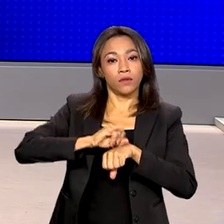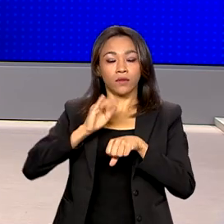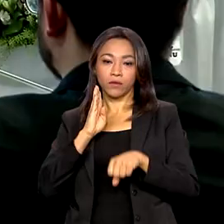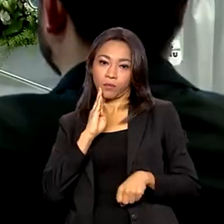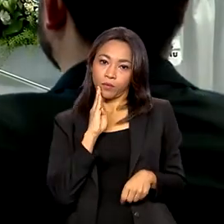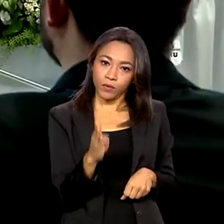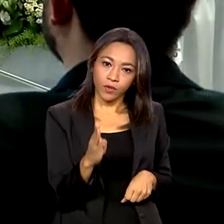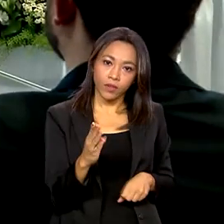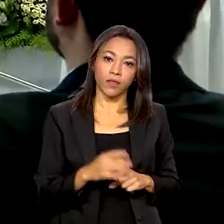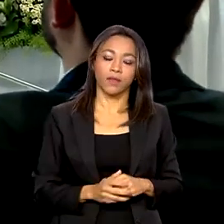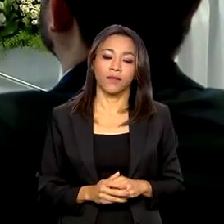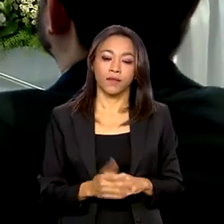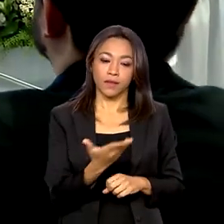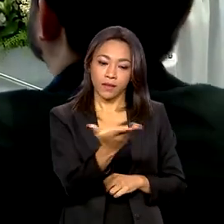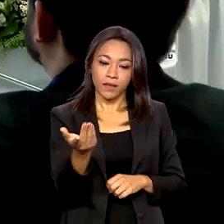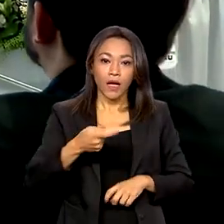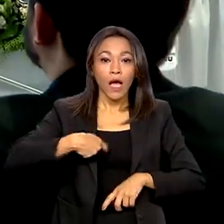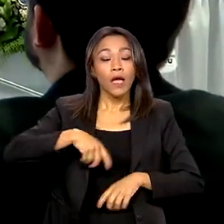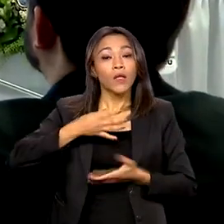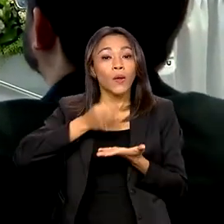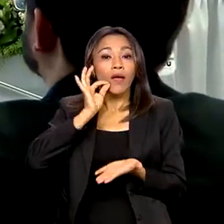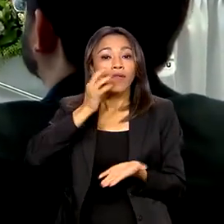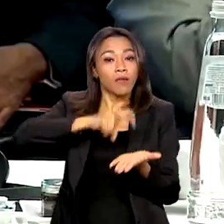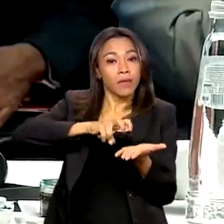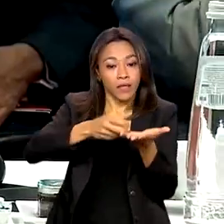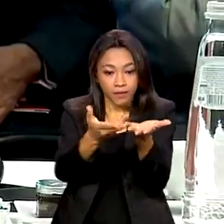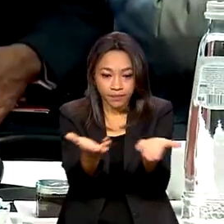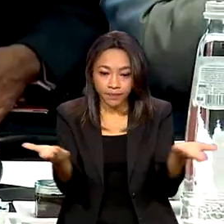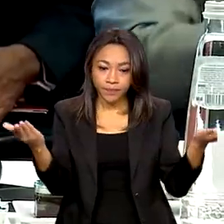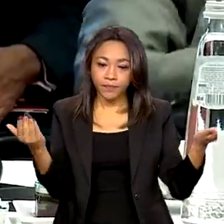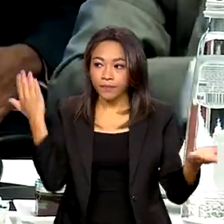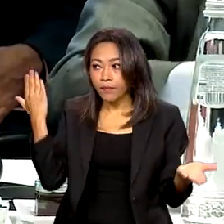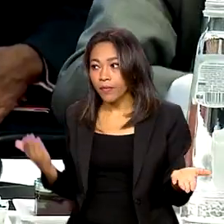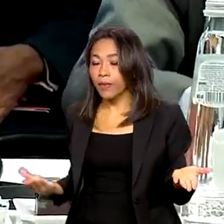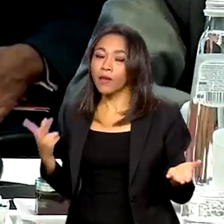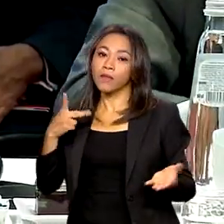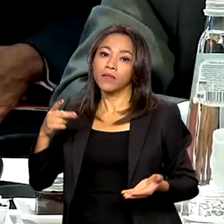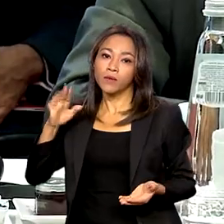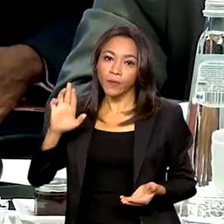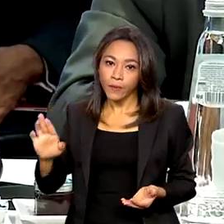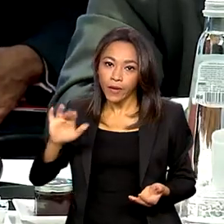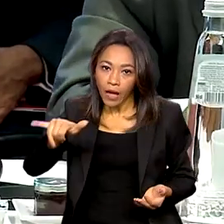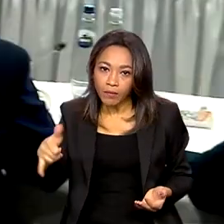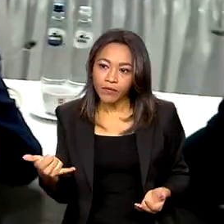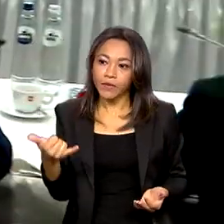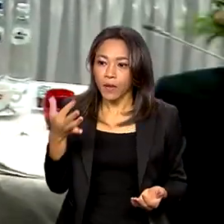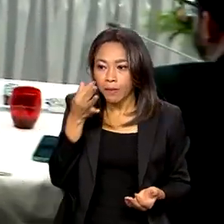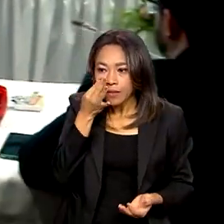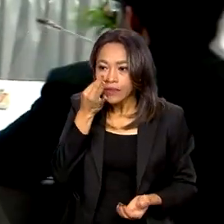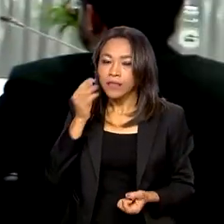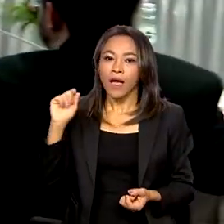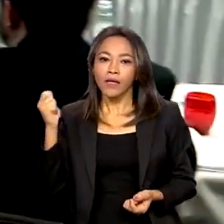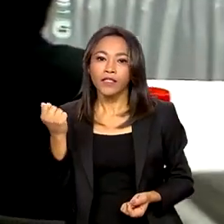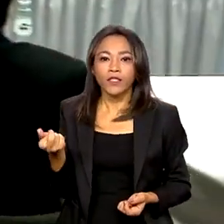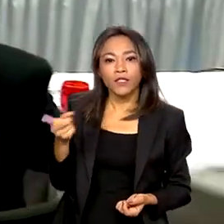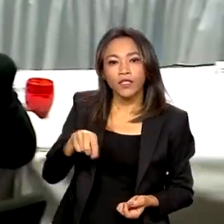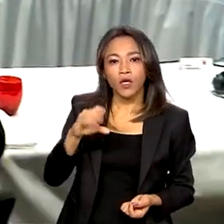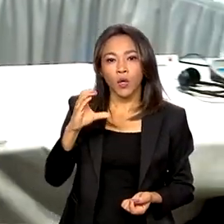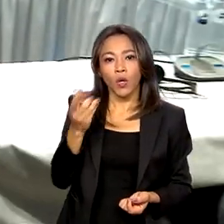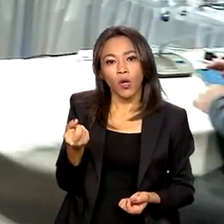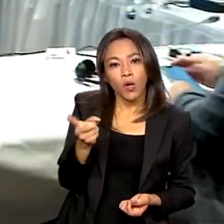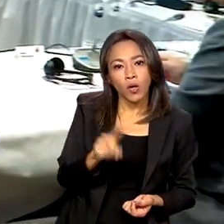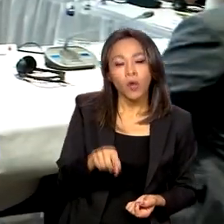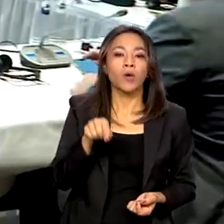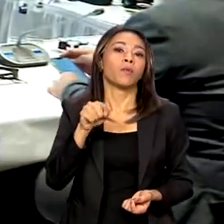Bélgica. No café da manhã com líderes progressistas, o presidente Lula aproveitou a presença dos colegas da Argentina, Colômbia,